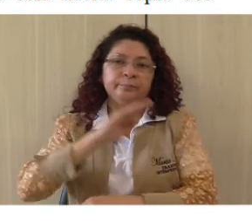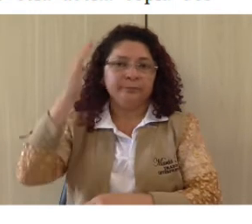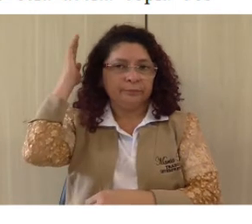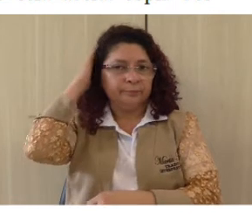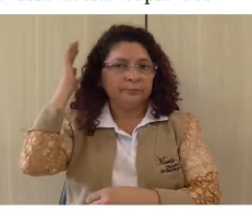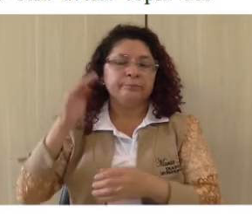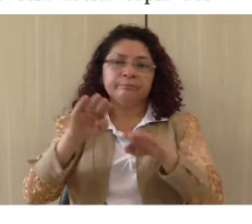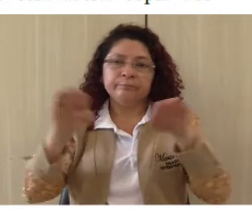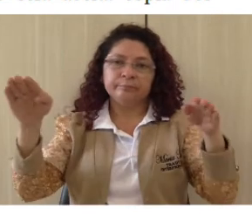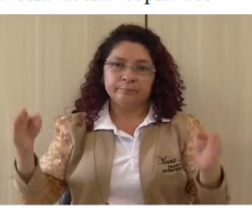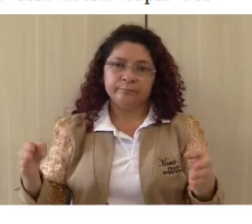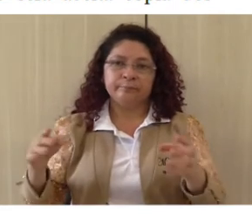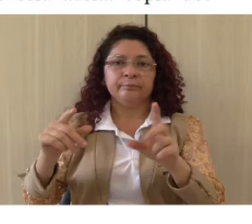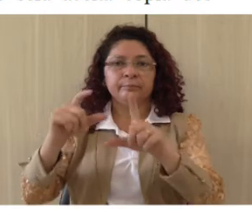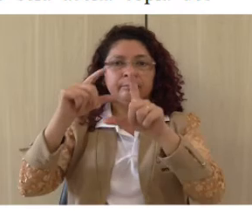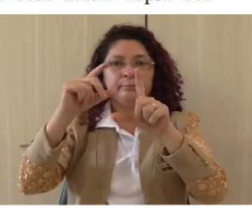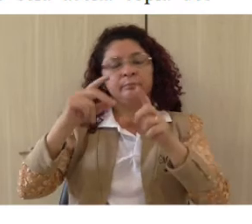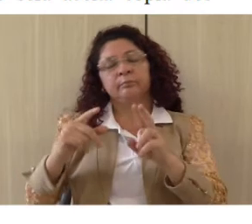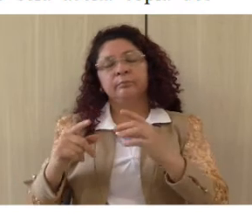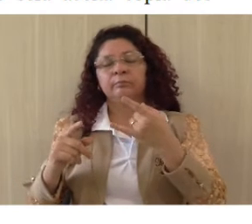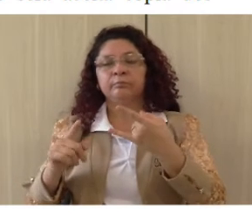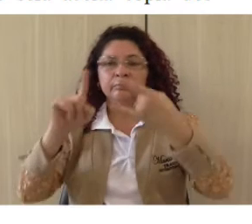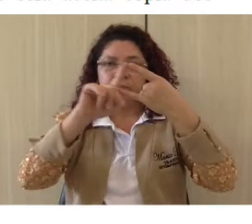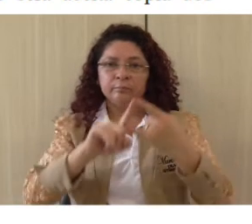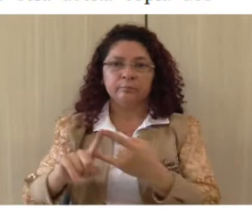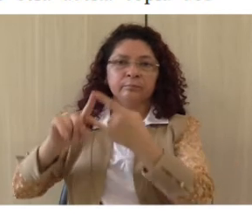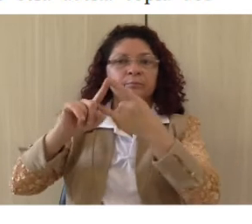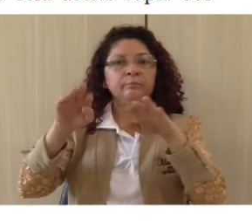com a banca avaliadora. Item